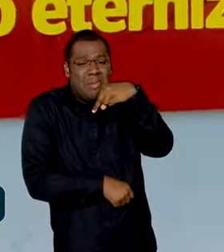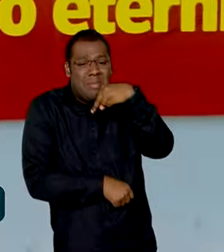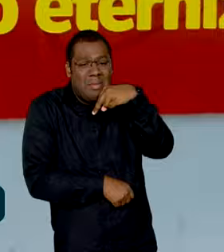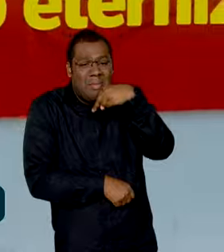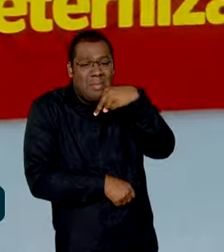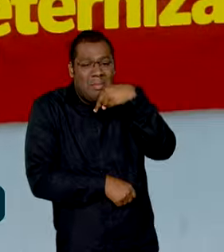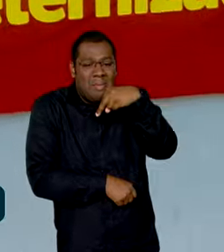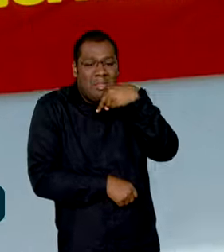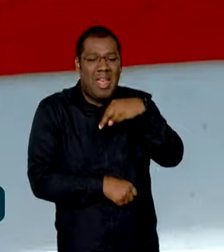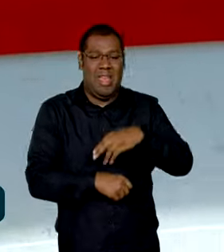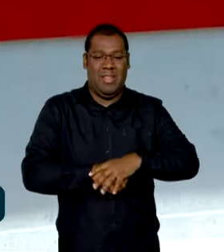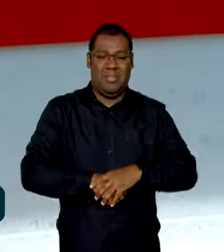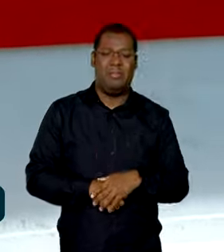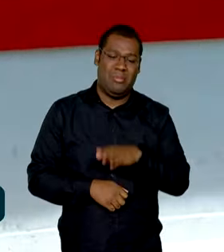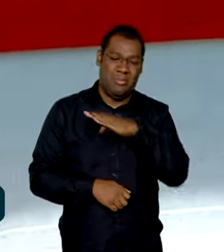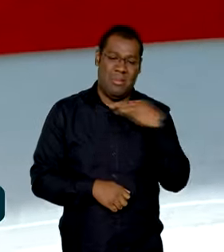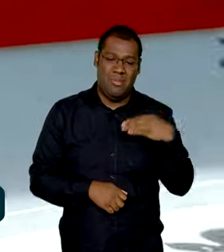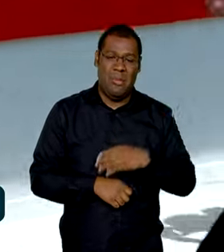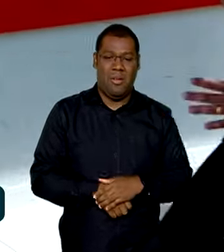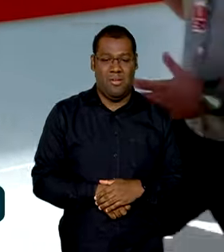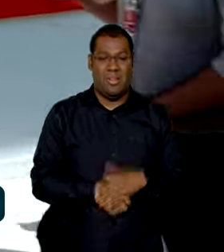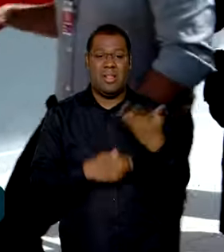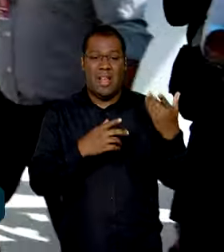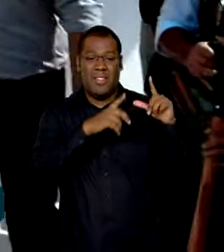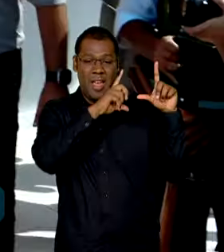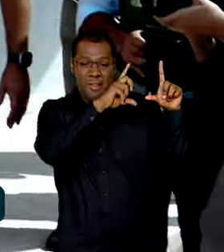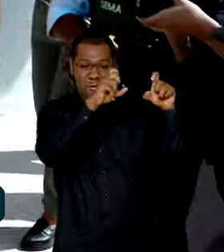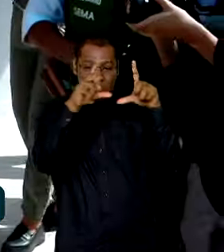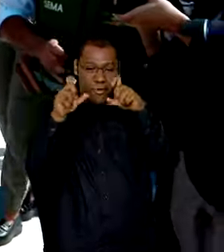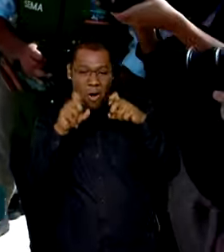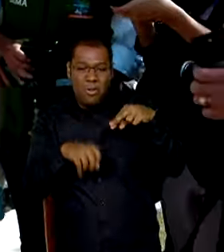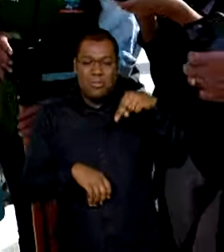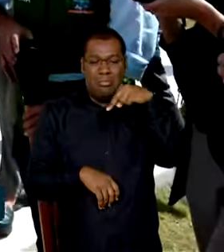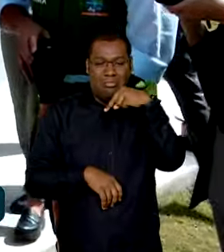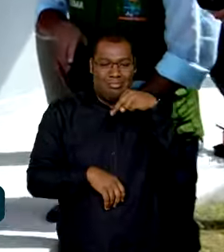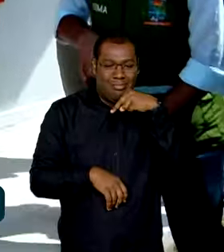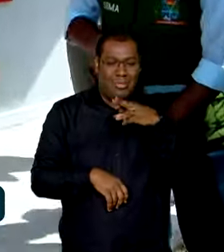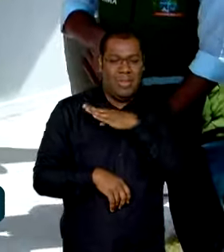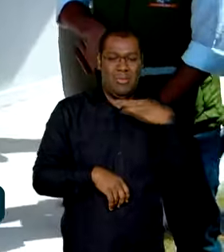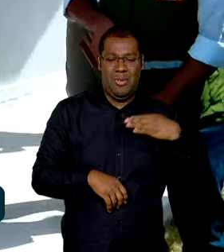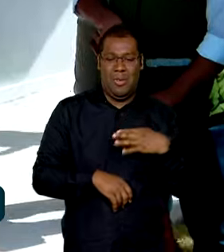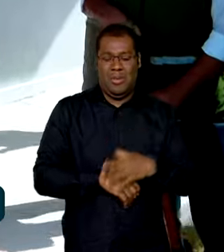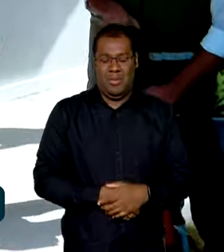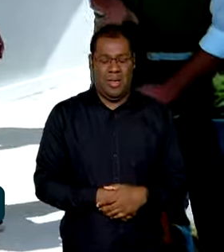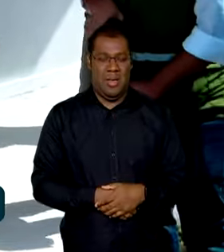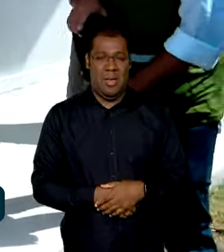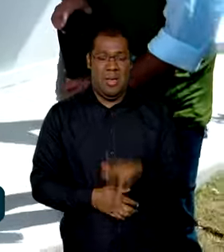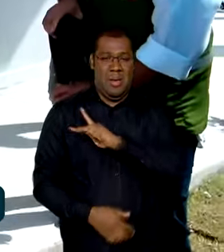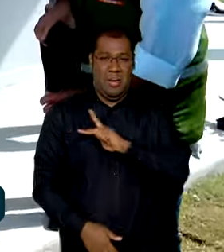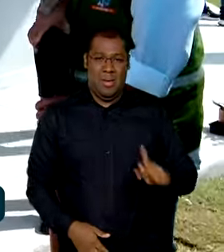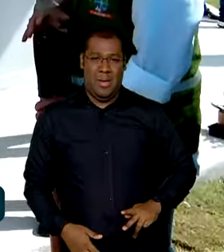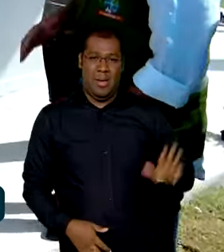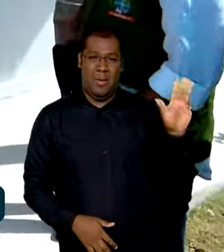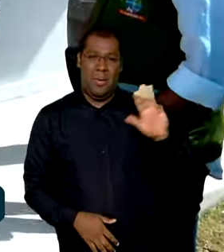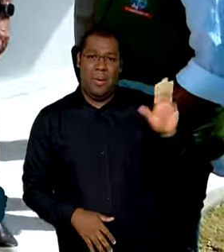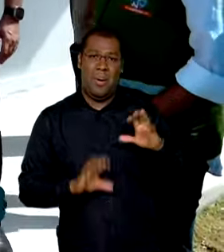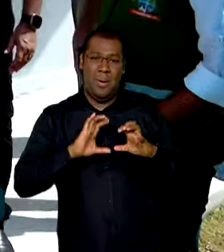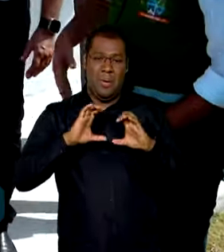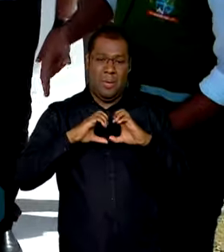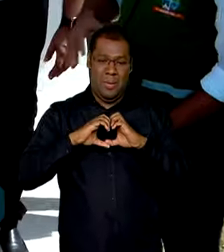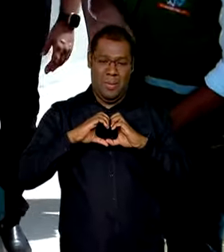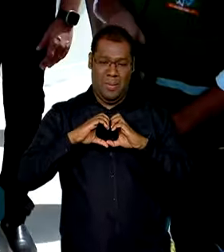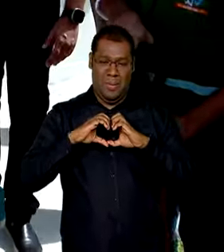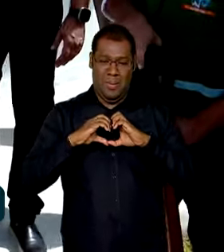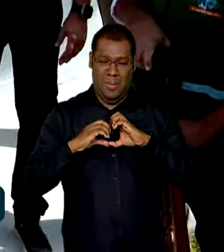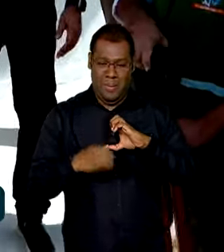impossível. Um painel com fotos de Arthur quase fez transbordar tudo que estava guardado num coração partido. Um coração